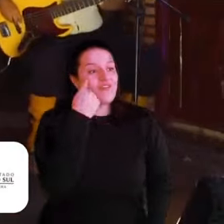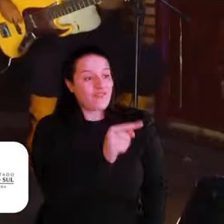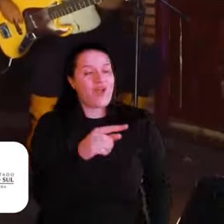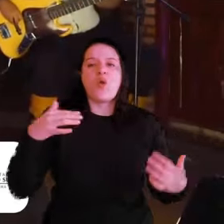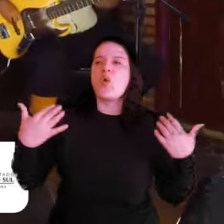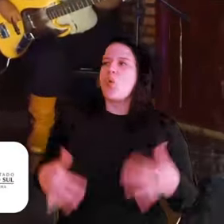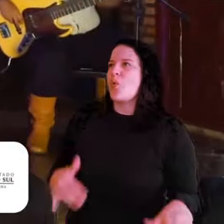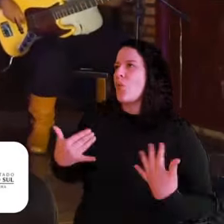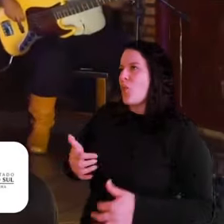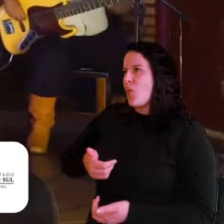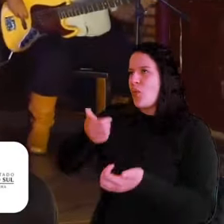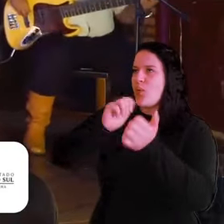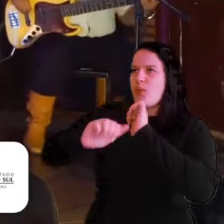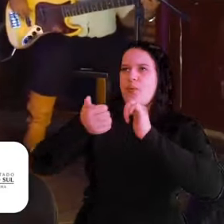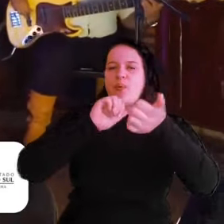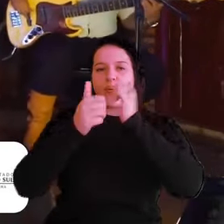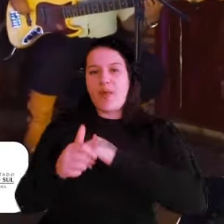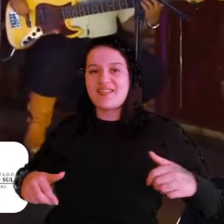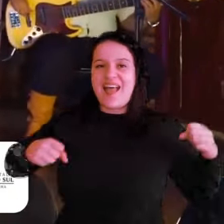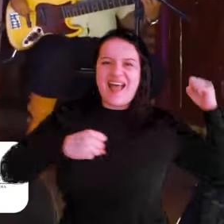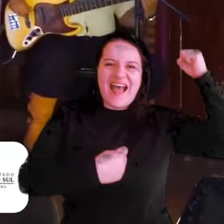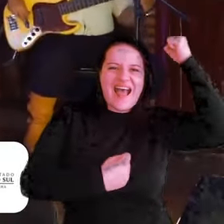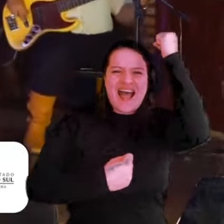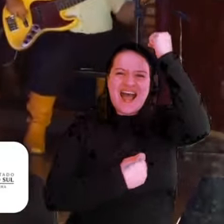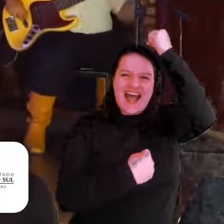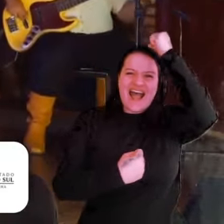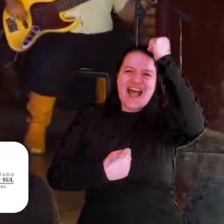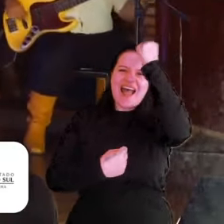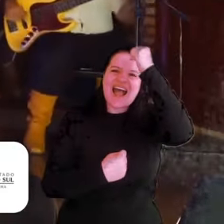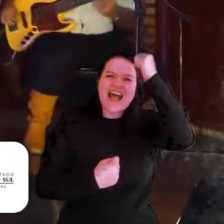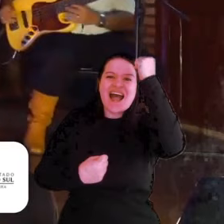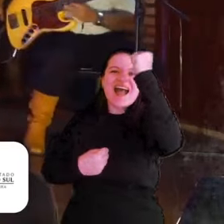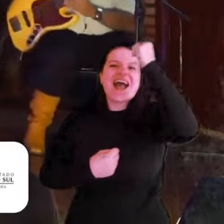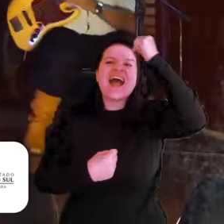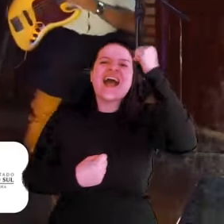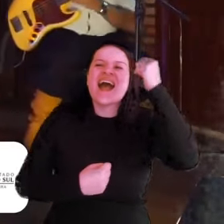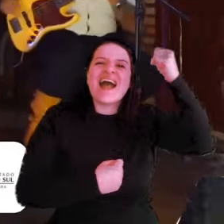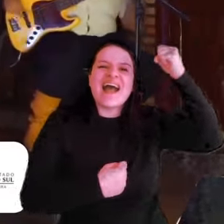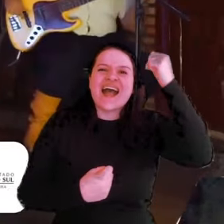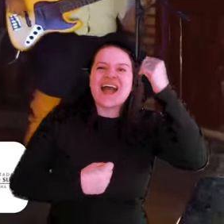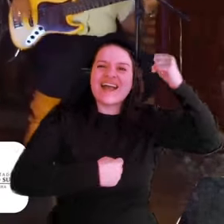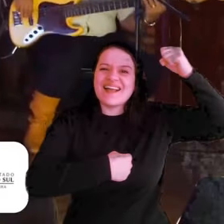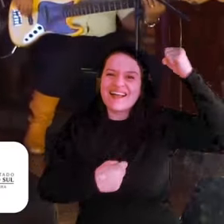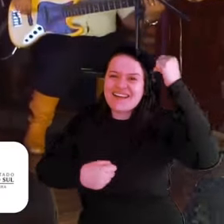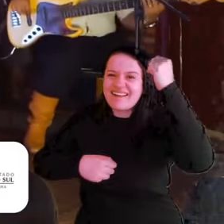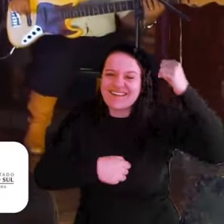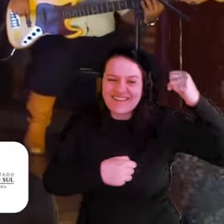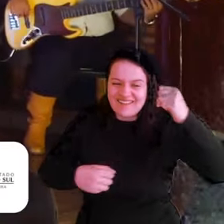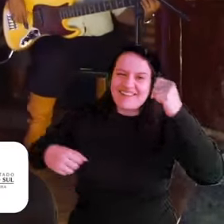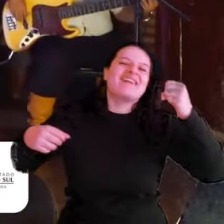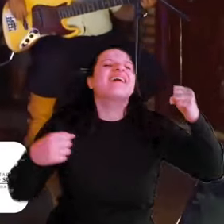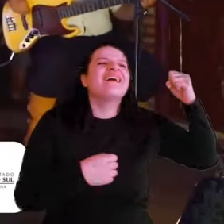mas depois de alguma canha é manso e vou pro meio do treveiro. Soltar e leva a marca da campanha,